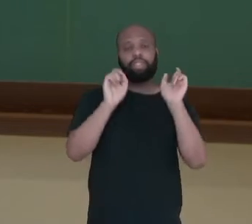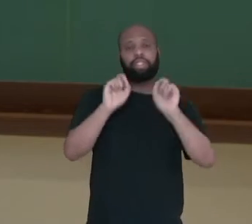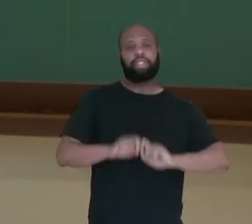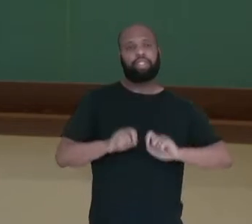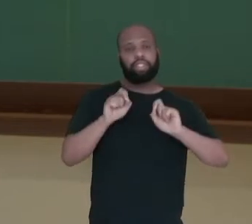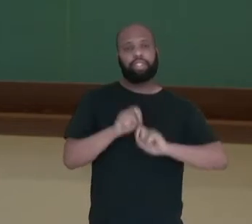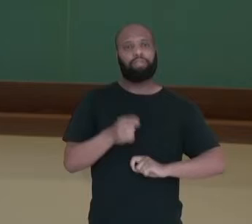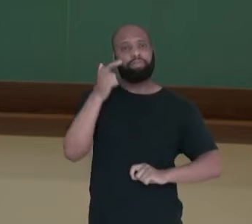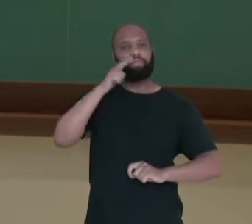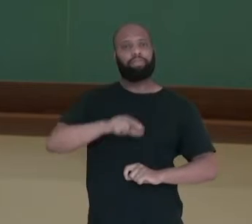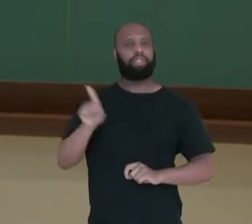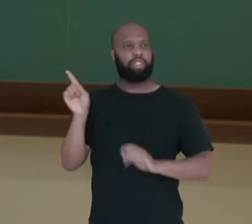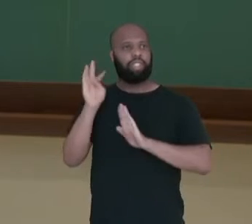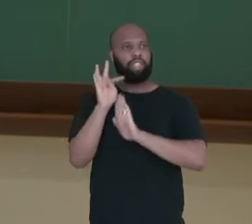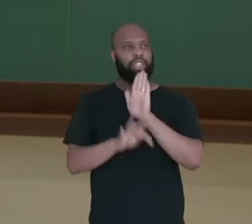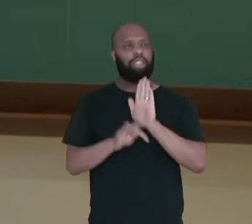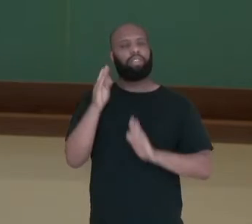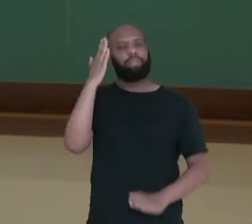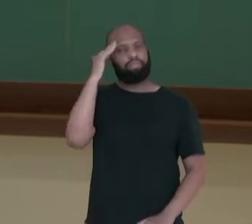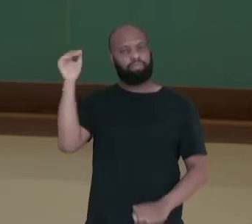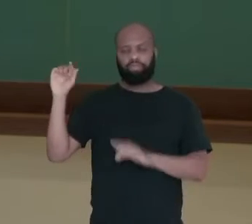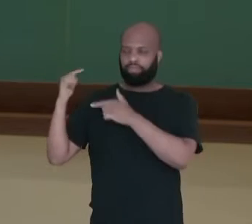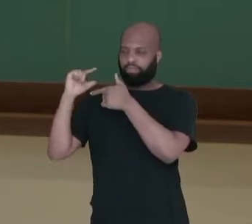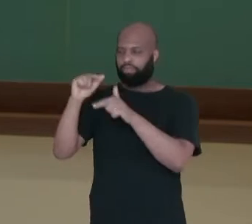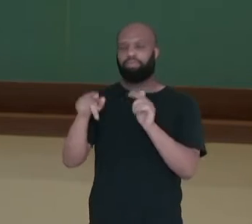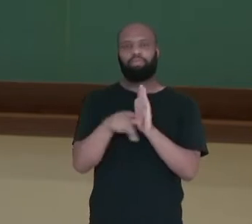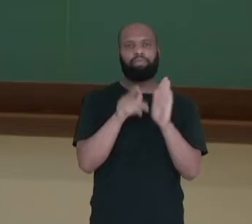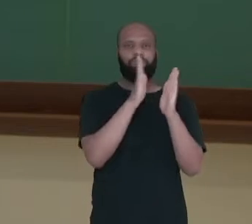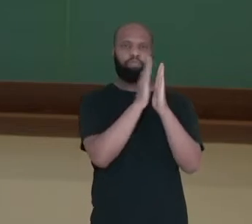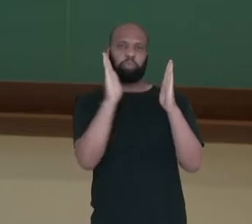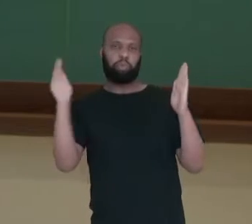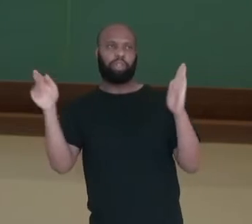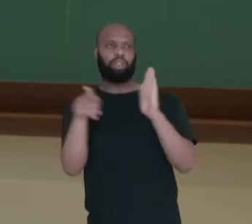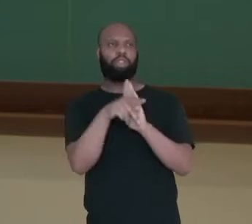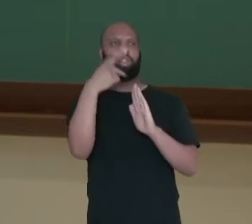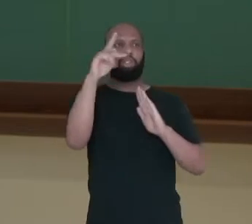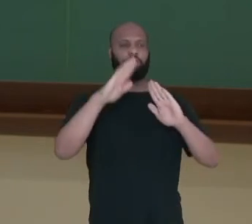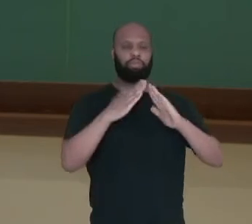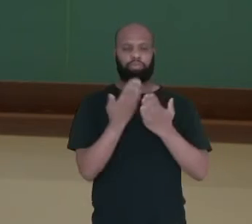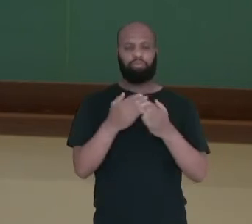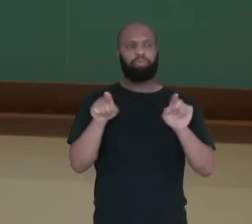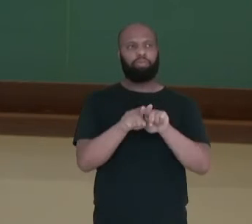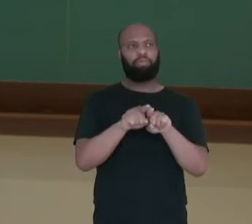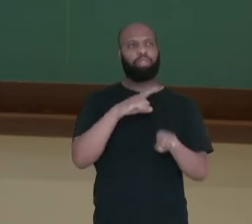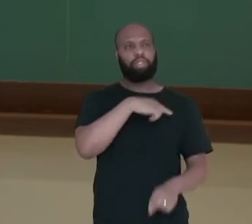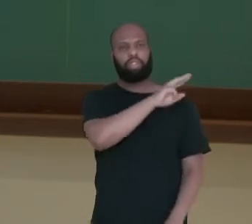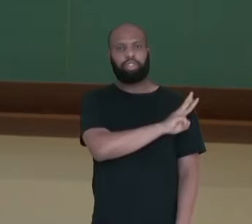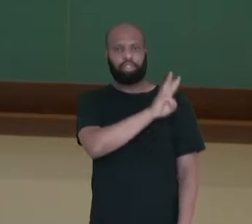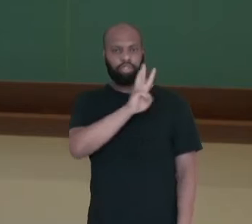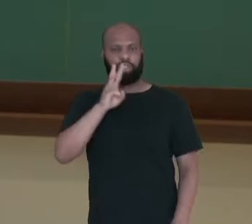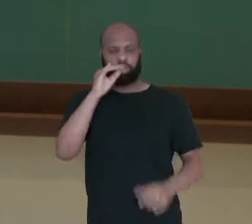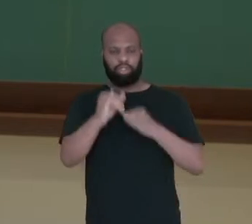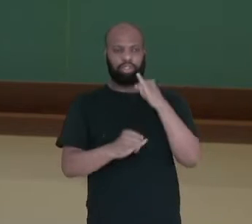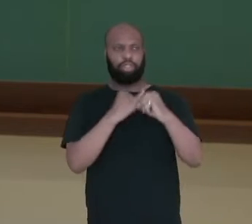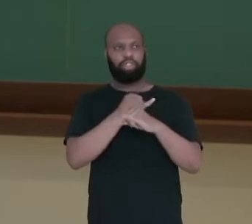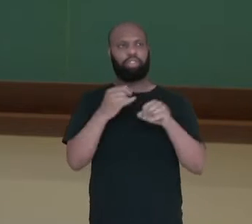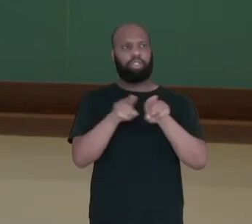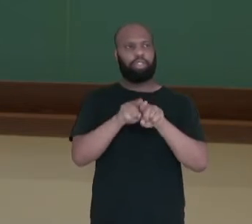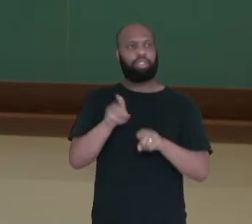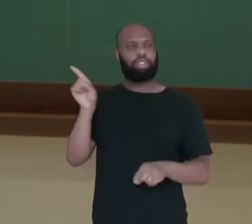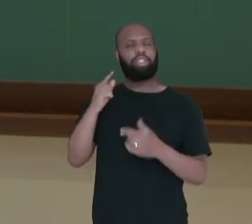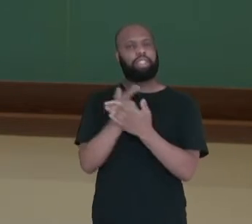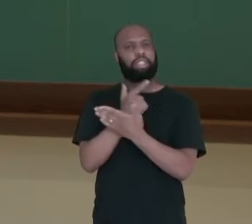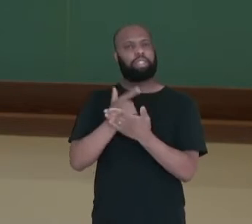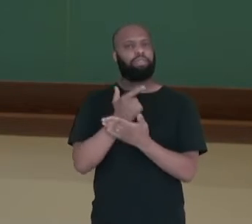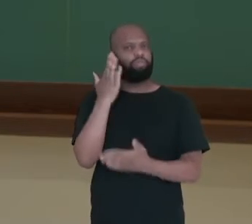encontrar esse texto, que é uma obra clássica, na biblioteca da escola, nos sites aí na internet. É uma obra que é